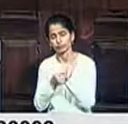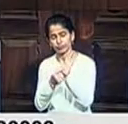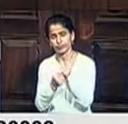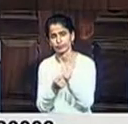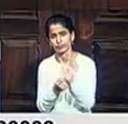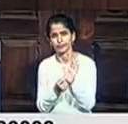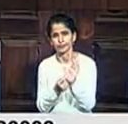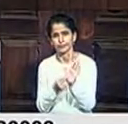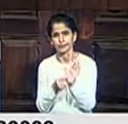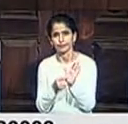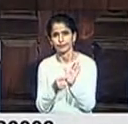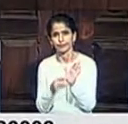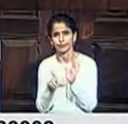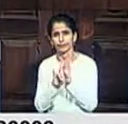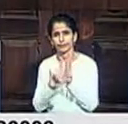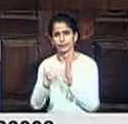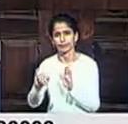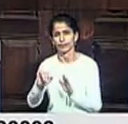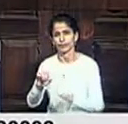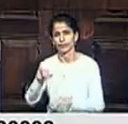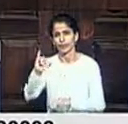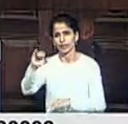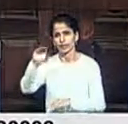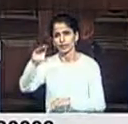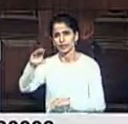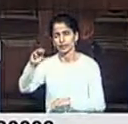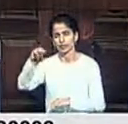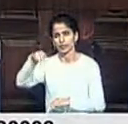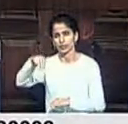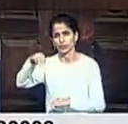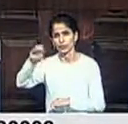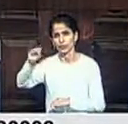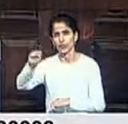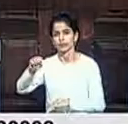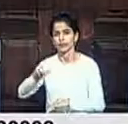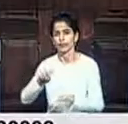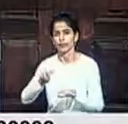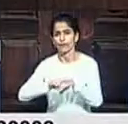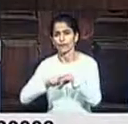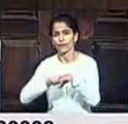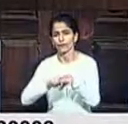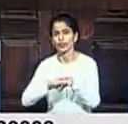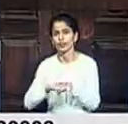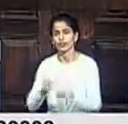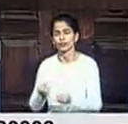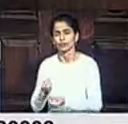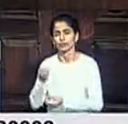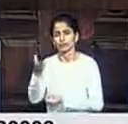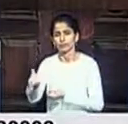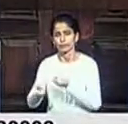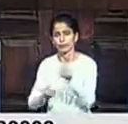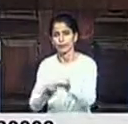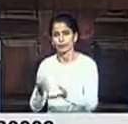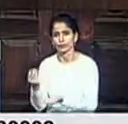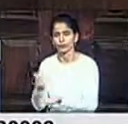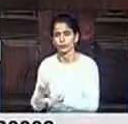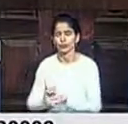daqui lembram, que é a lei do ICMS verde, que dá mais recursos para os municípios